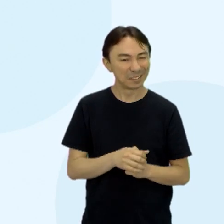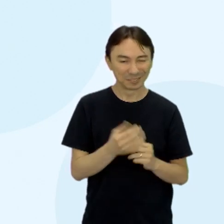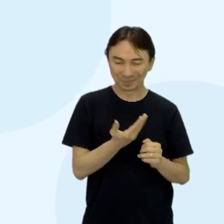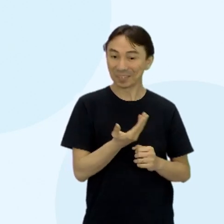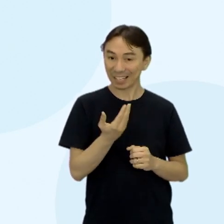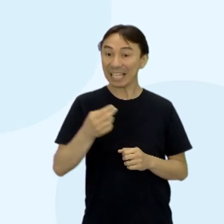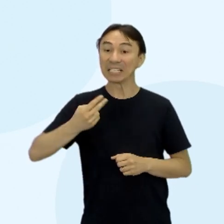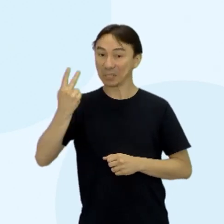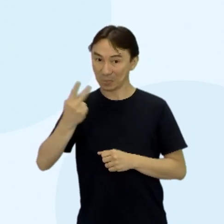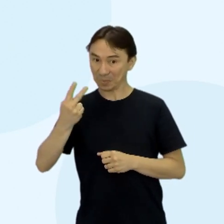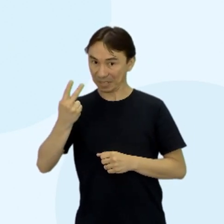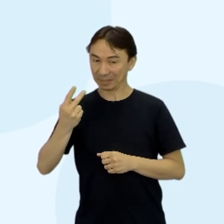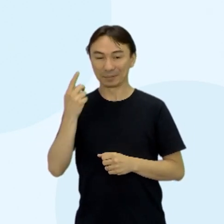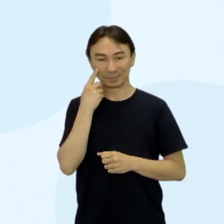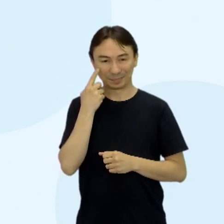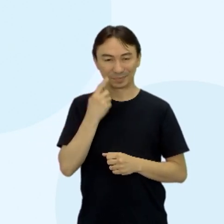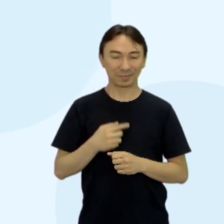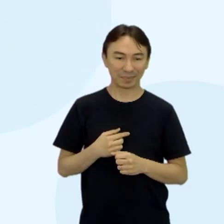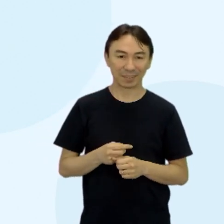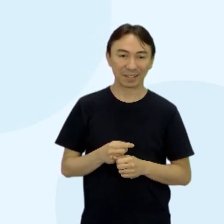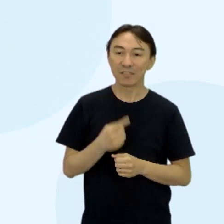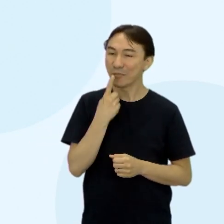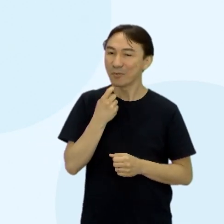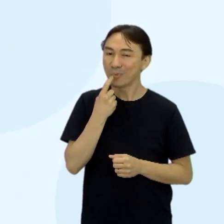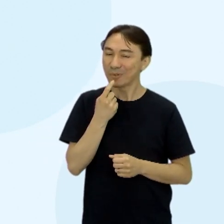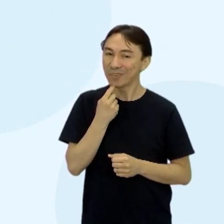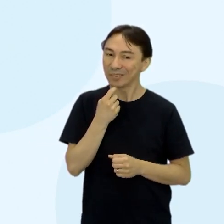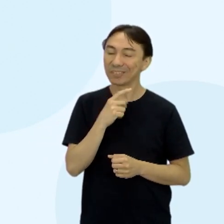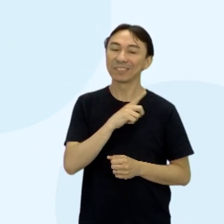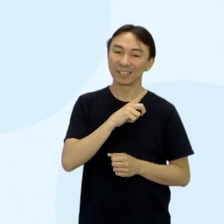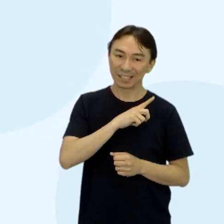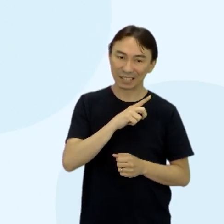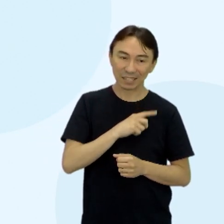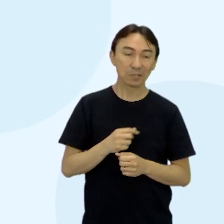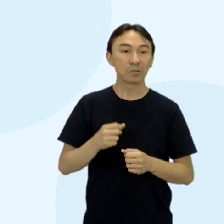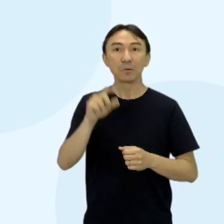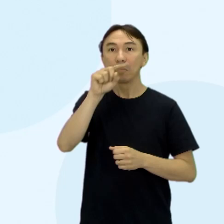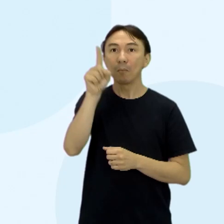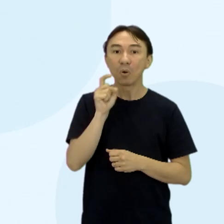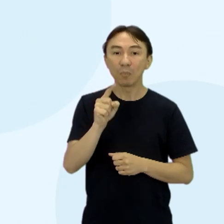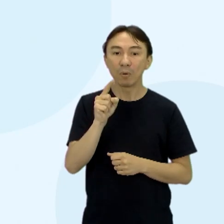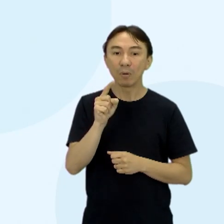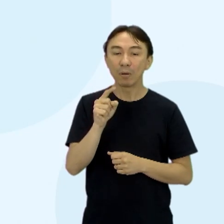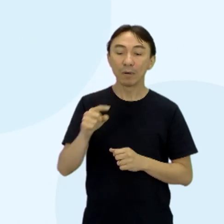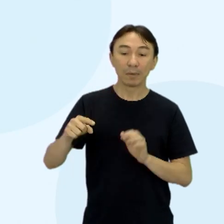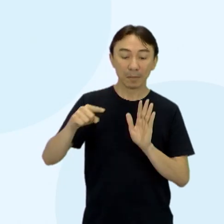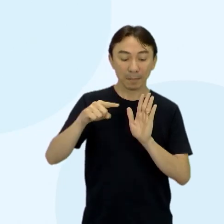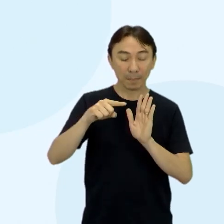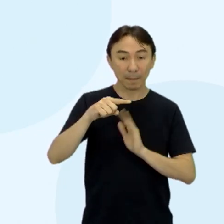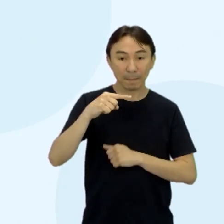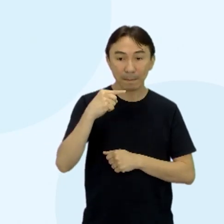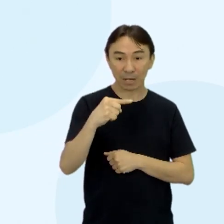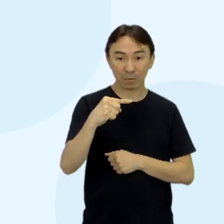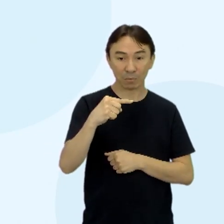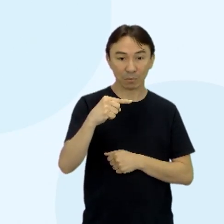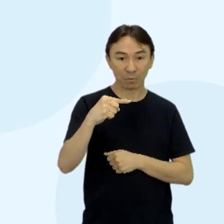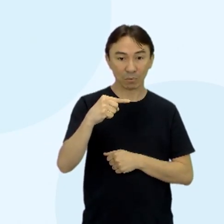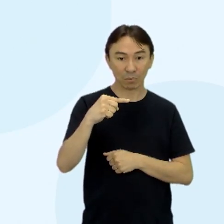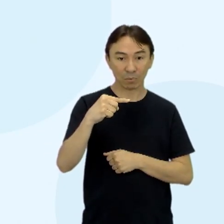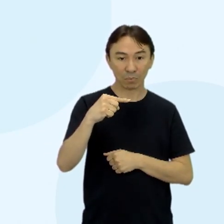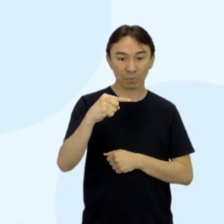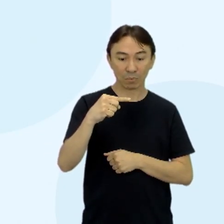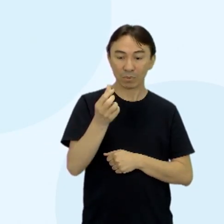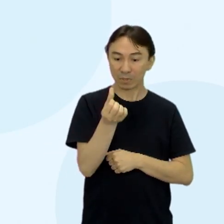está mais para a direita de quem está vendo a tela aí, ó, nós temos um número menos 60. Tem a barrinha,